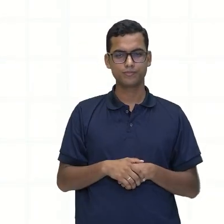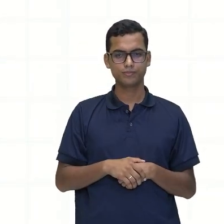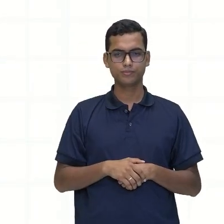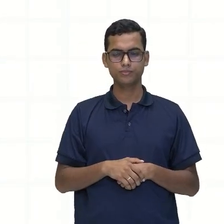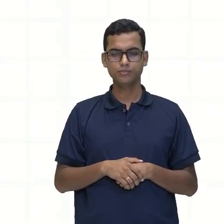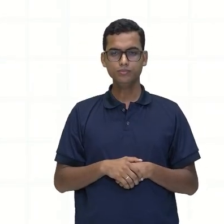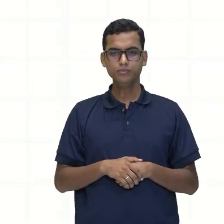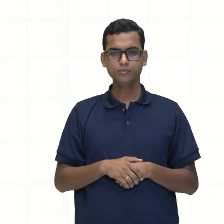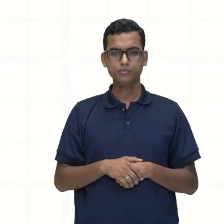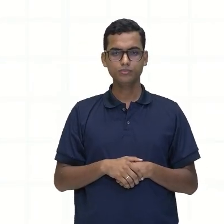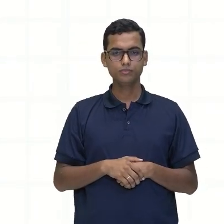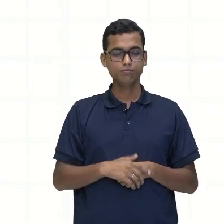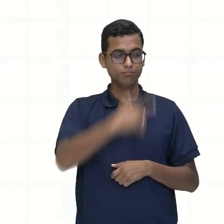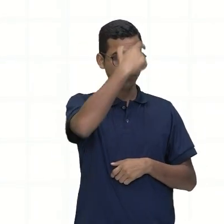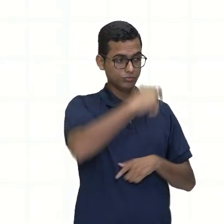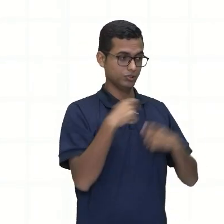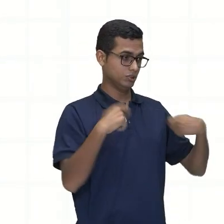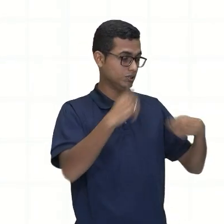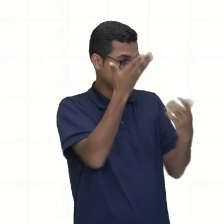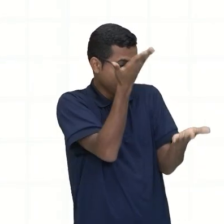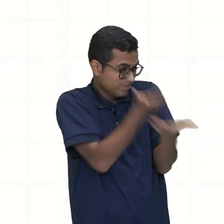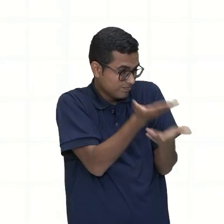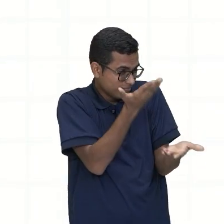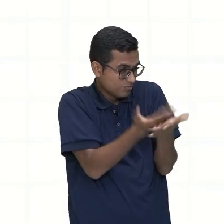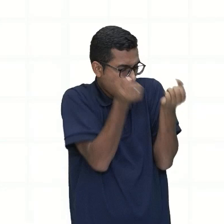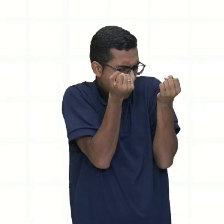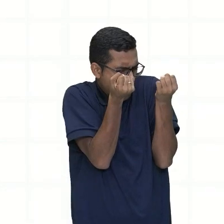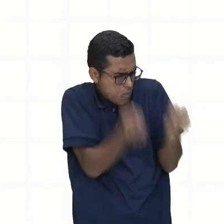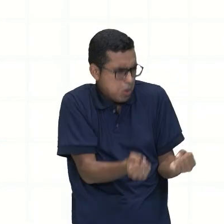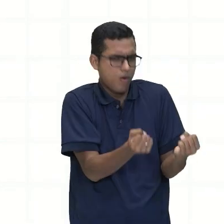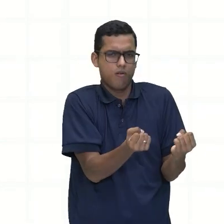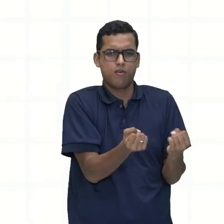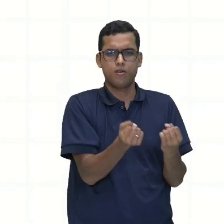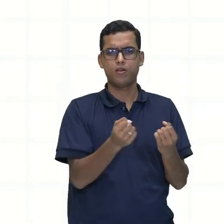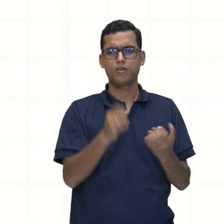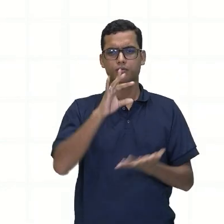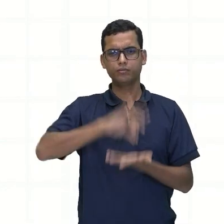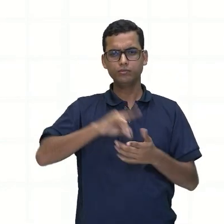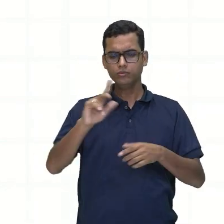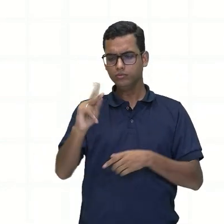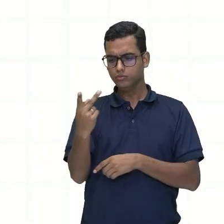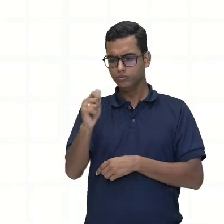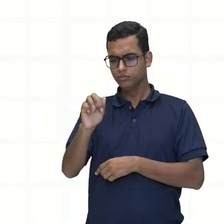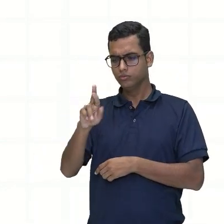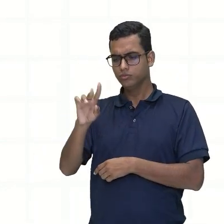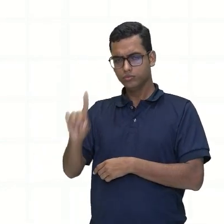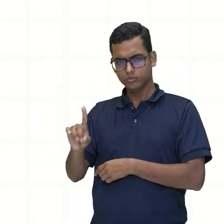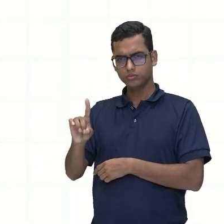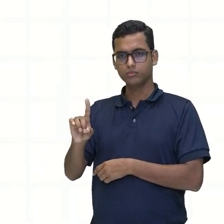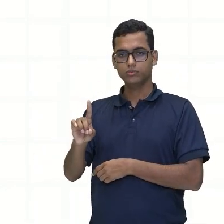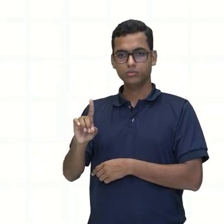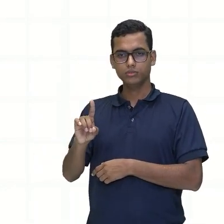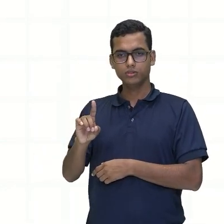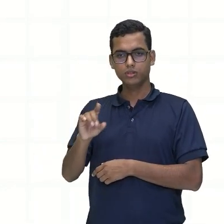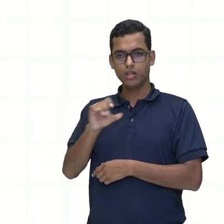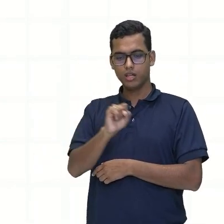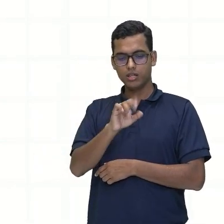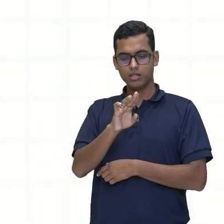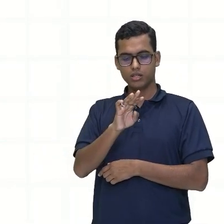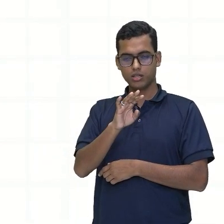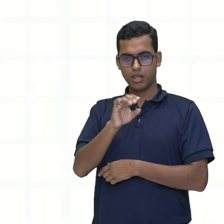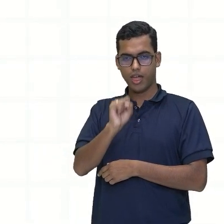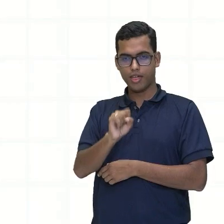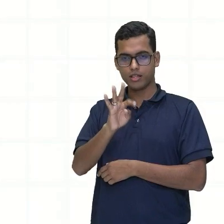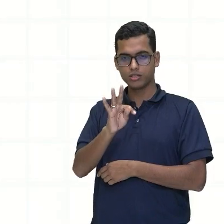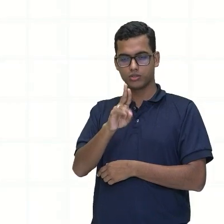tenho que estudar pesado, estudar muito. Hard quer dizer estudar pesado. I have to study